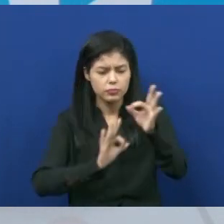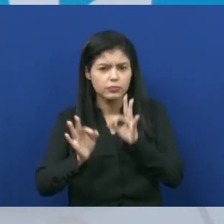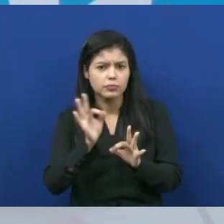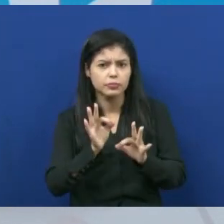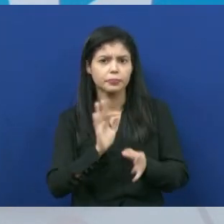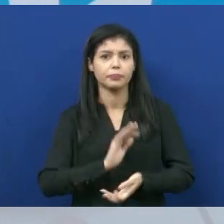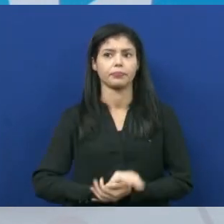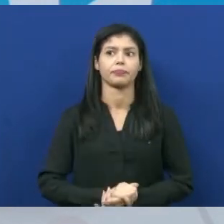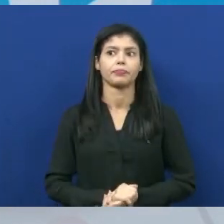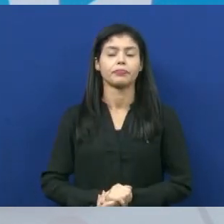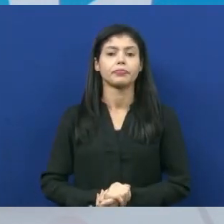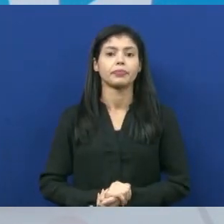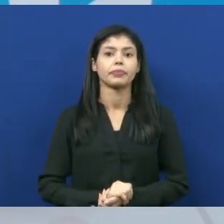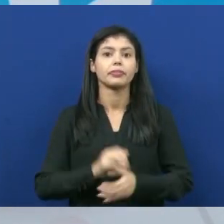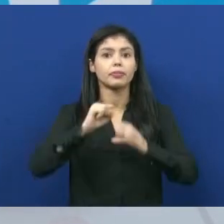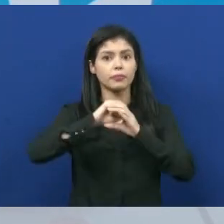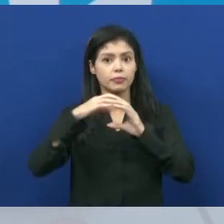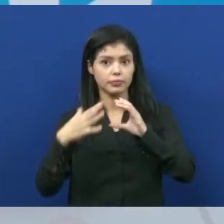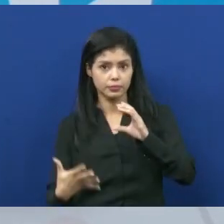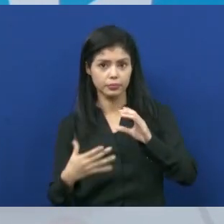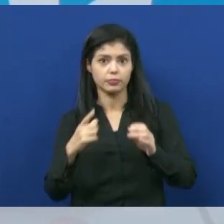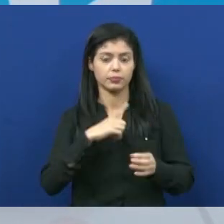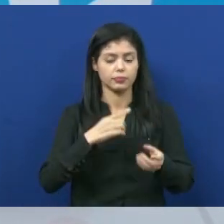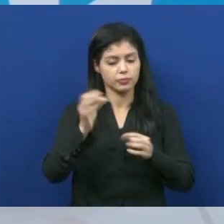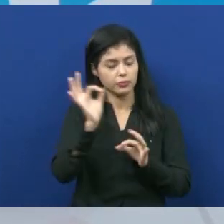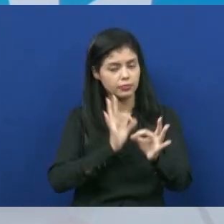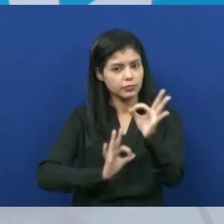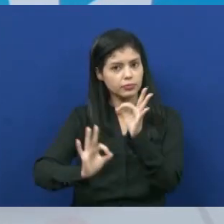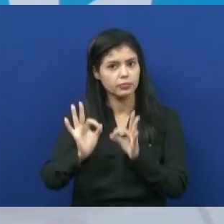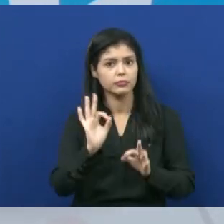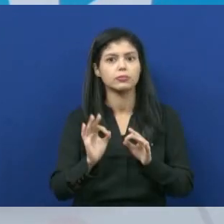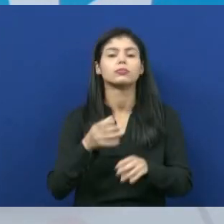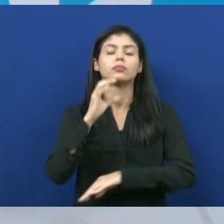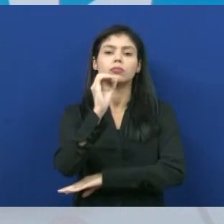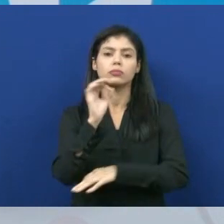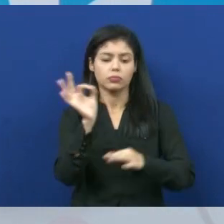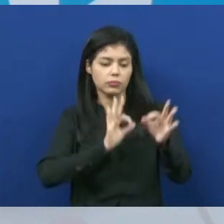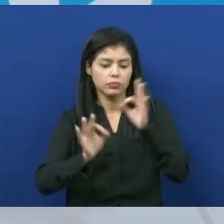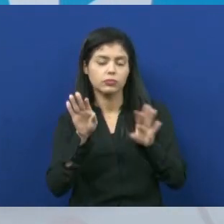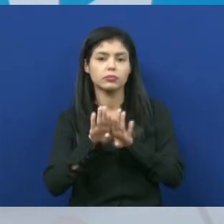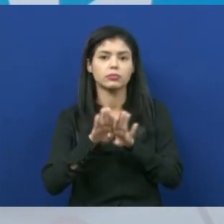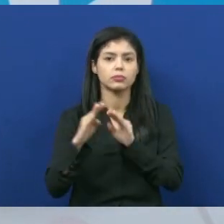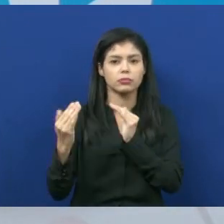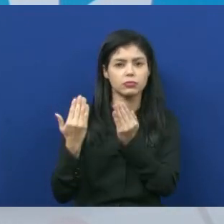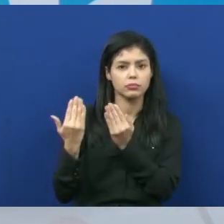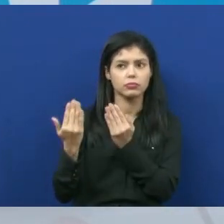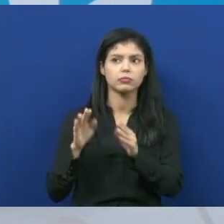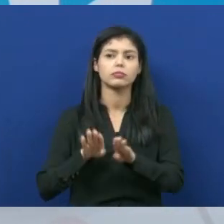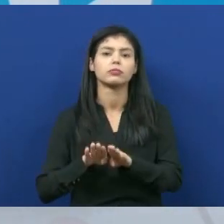organizar? A classificação tem essa relação com organização.